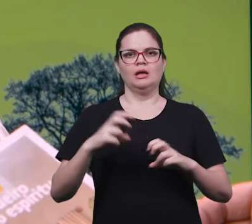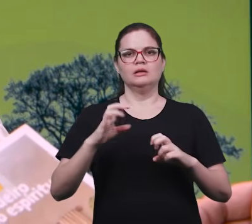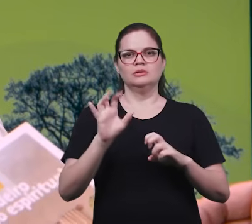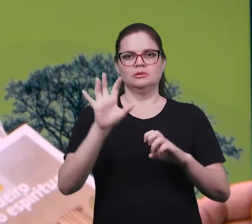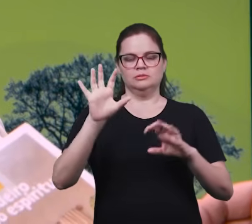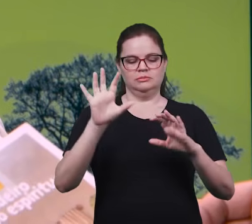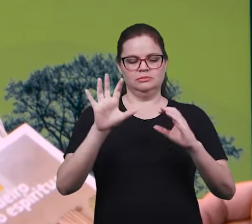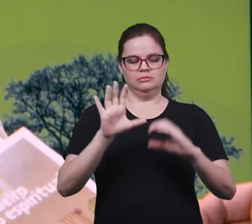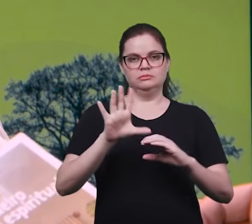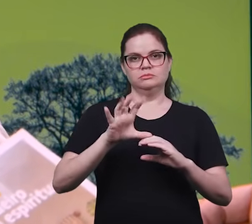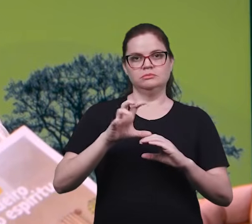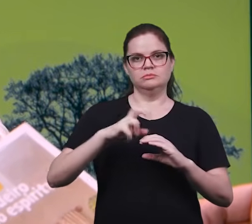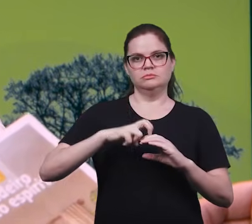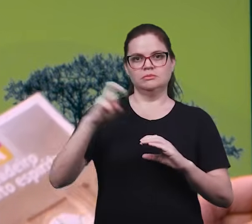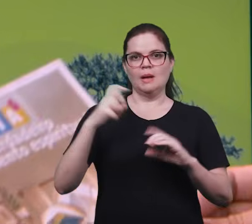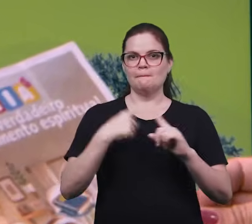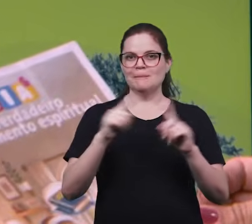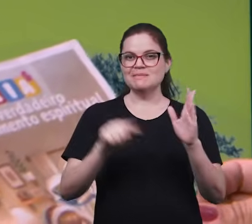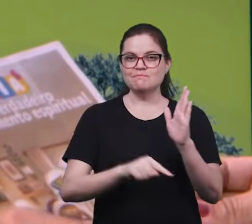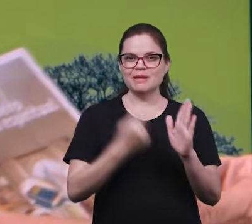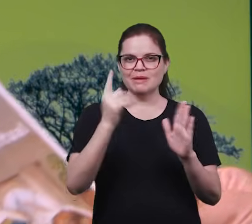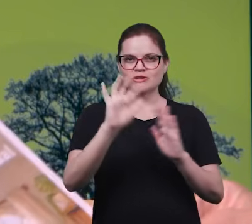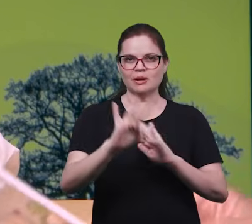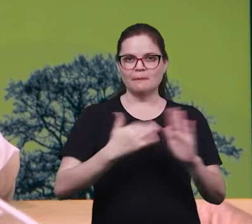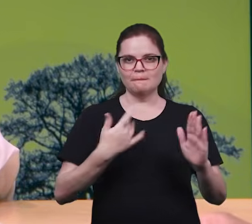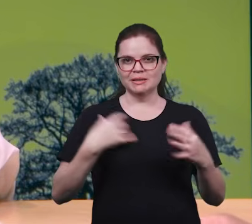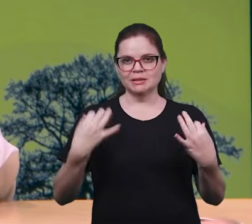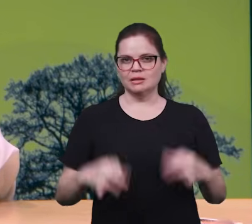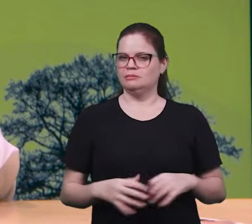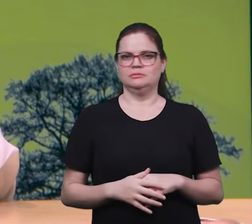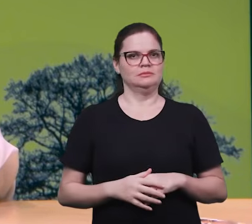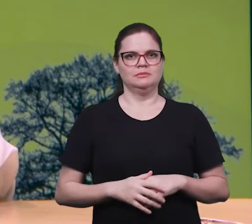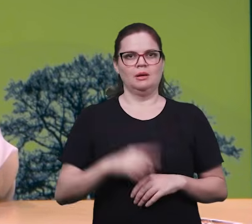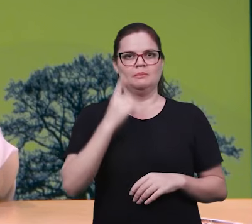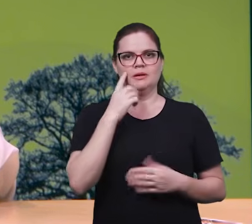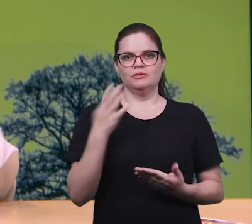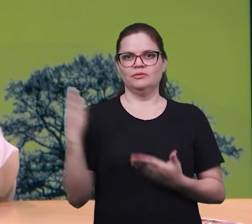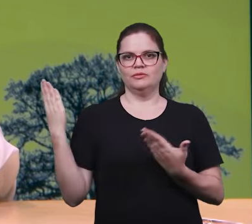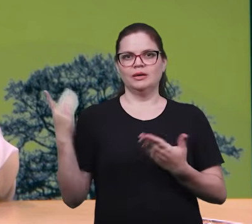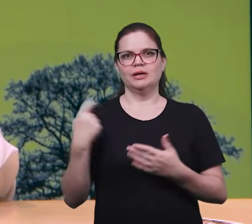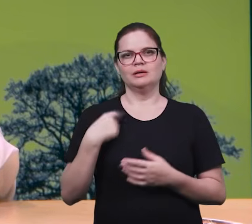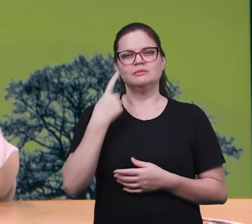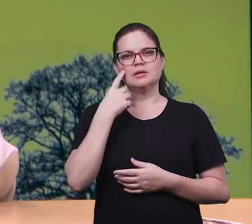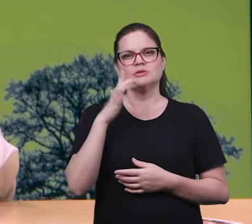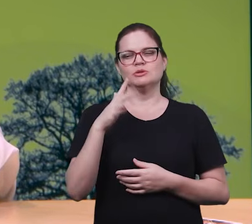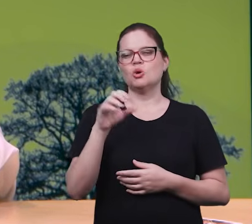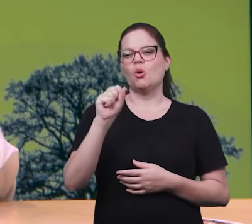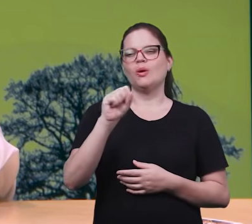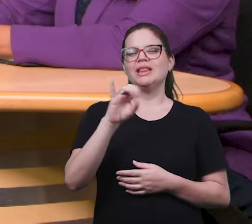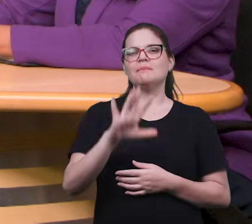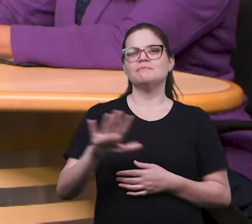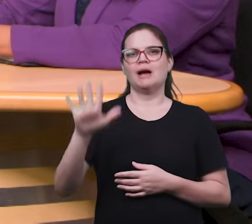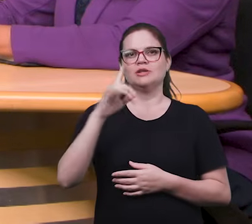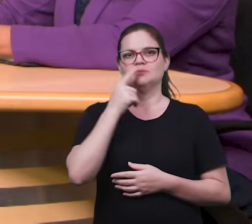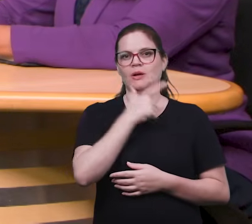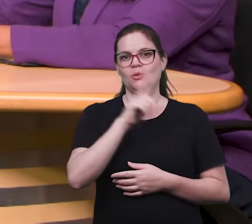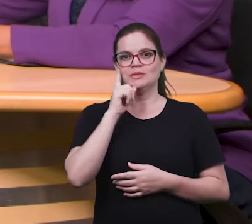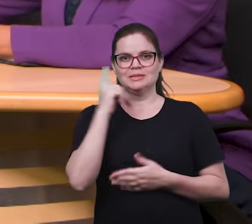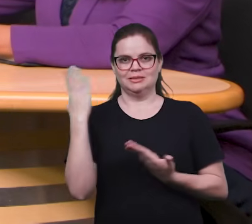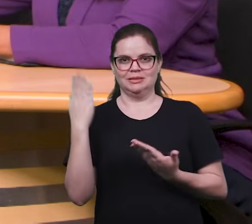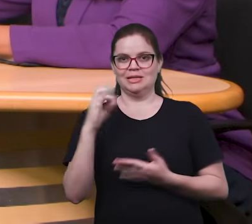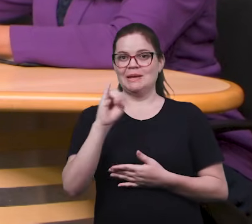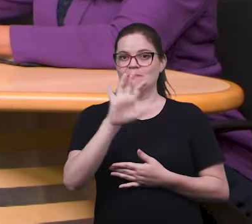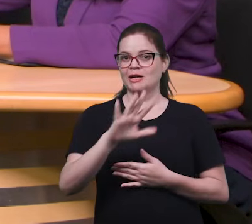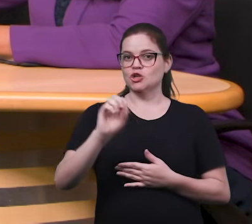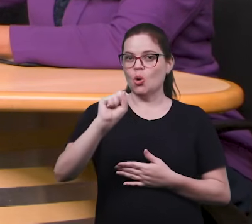infelizmente, nunca é de primeira. Normalmente, para gerar essa capa aqui, eu gerei pelo menos umas 8 imagens. Então é com